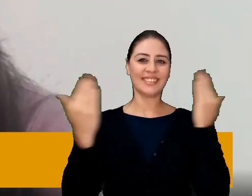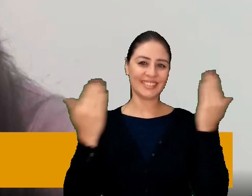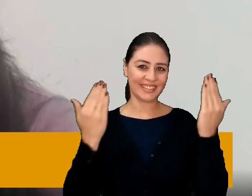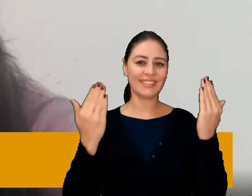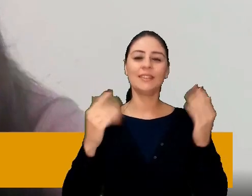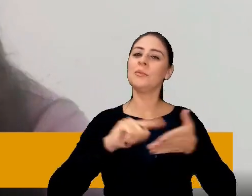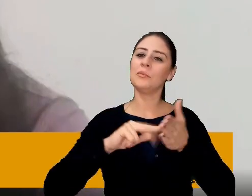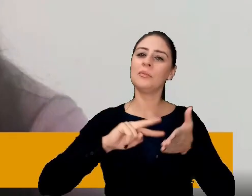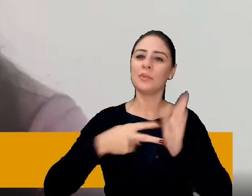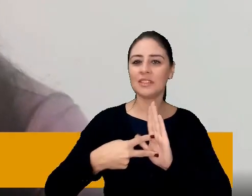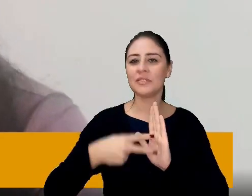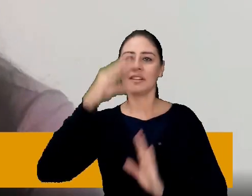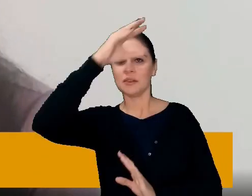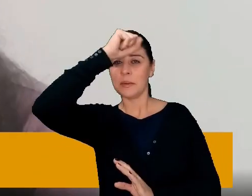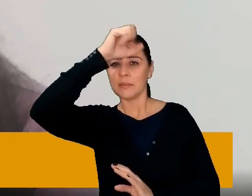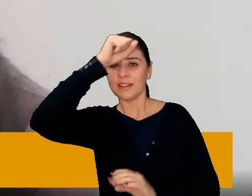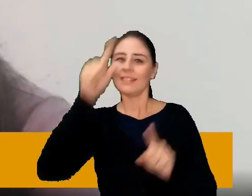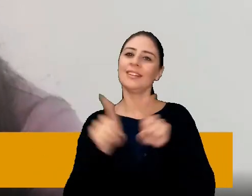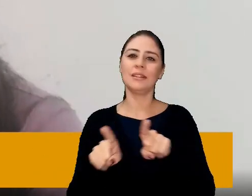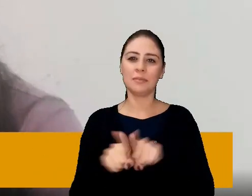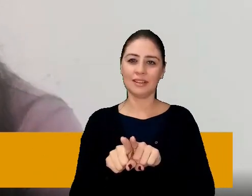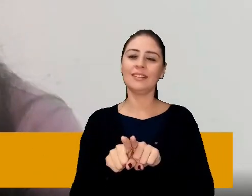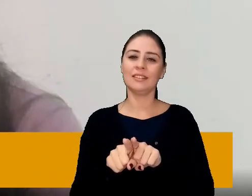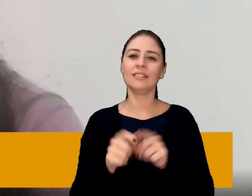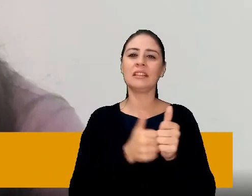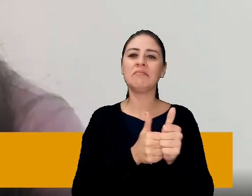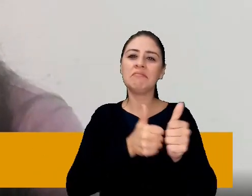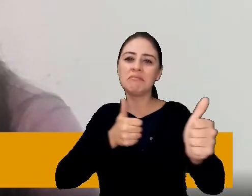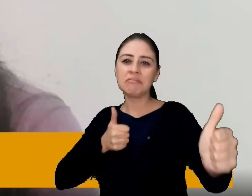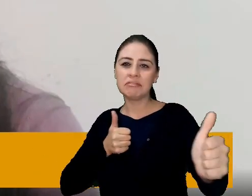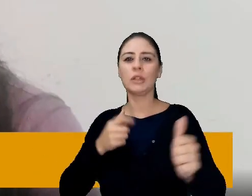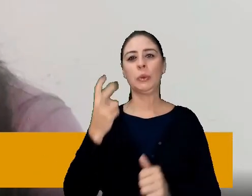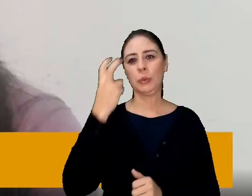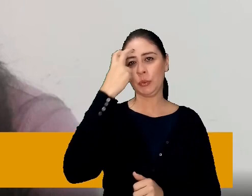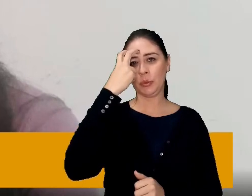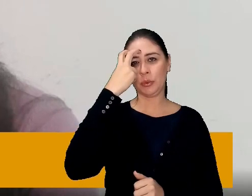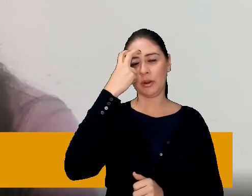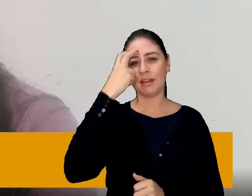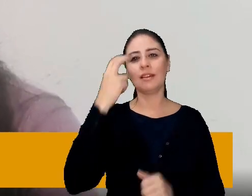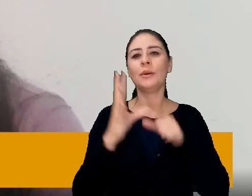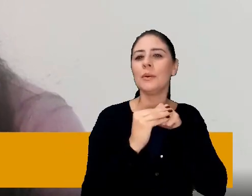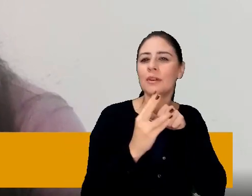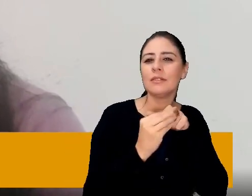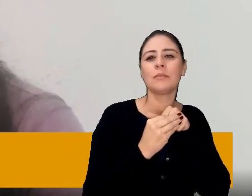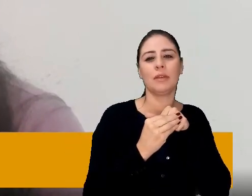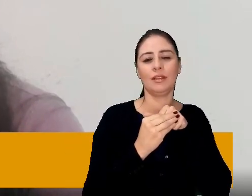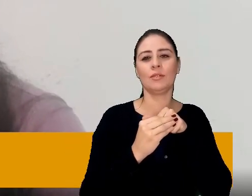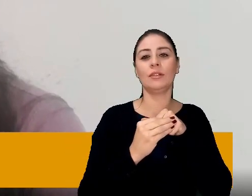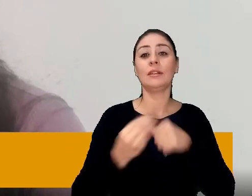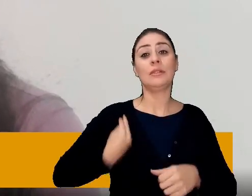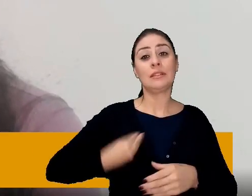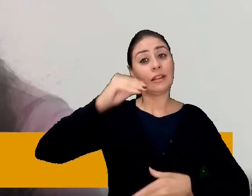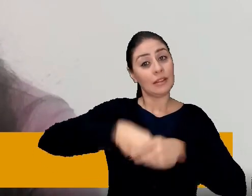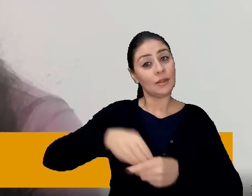é uma universidade, né? Também é um momento importante para que a gente não se